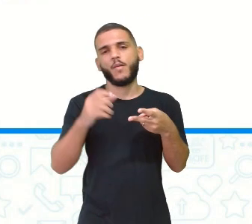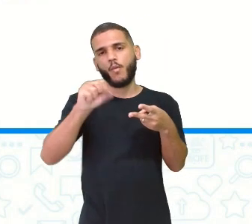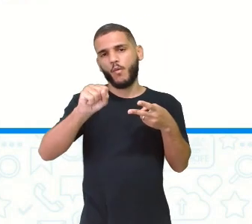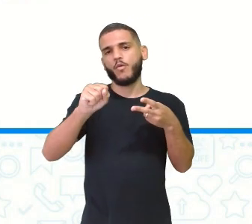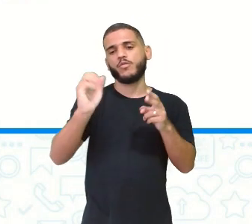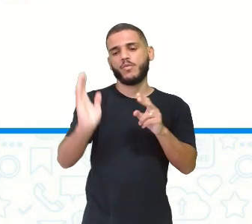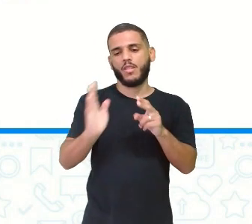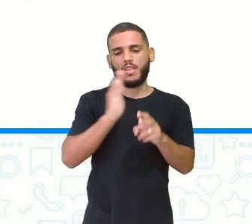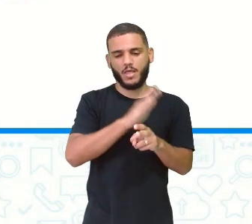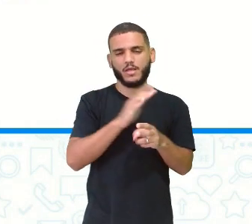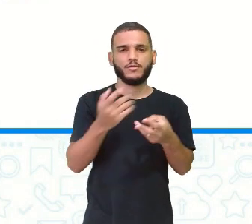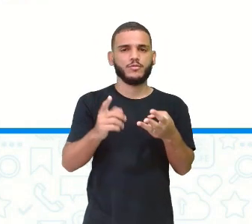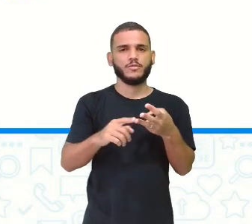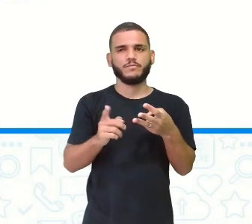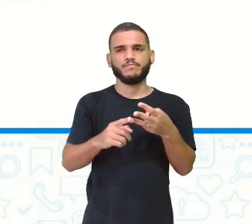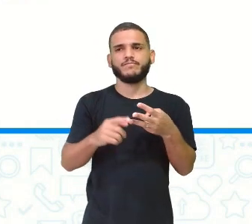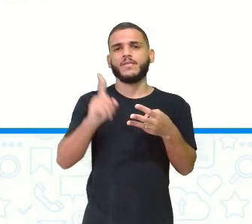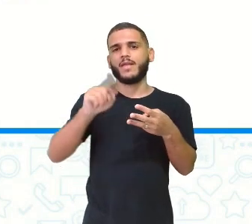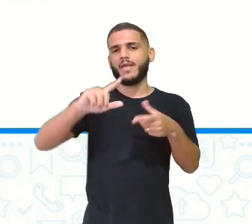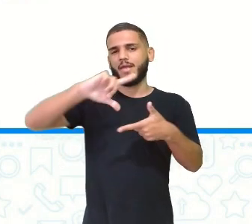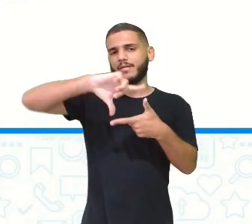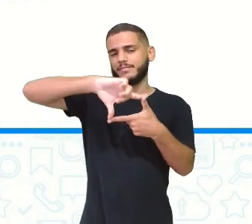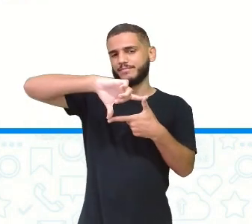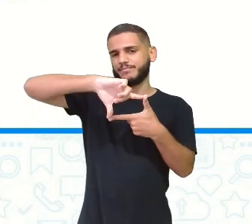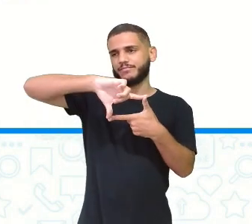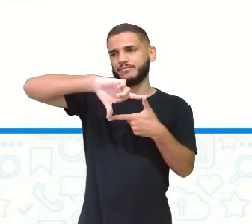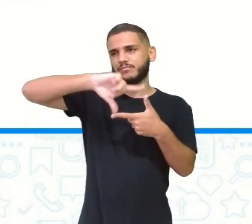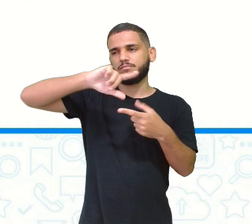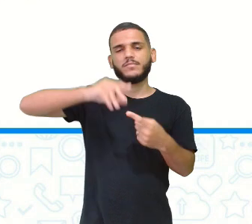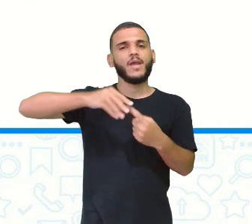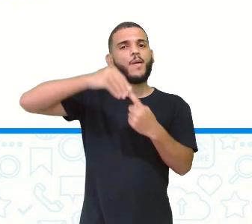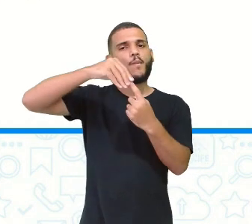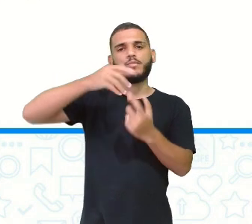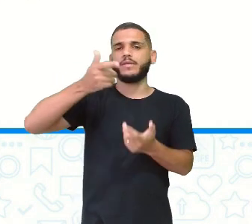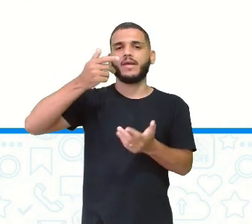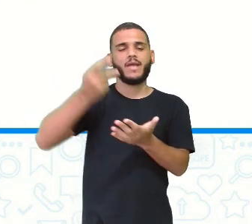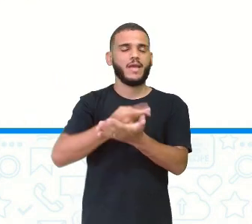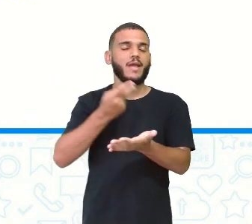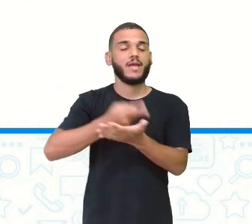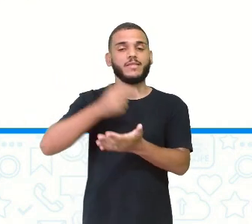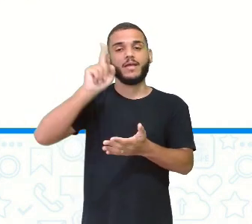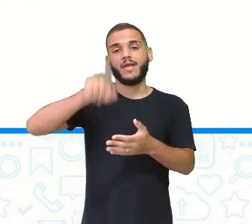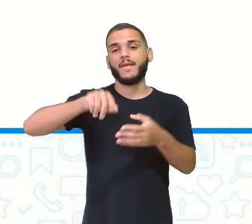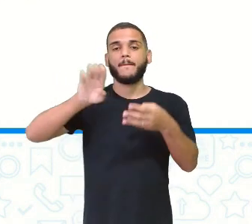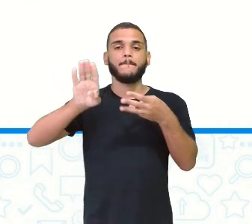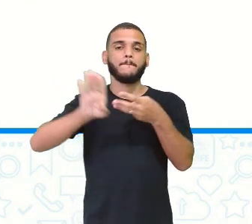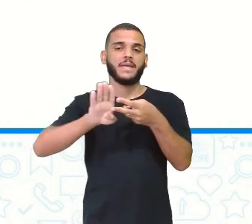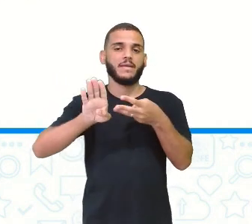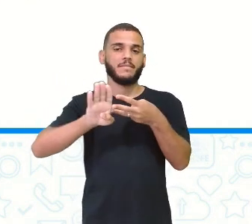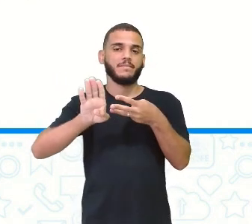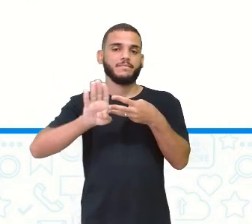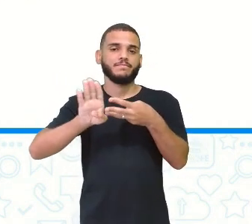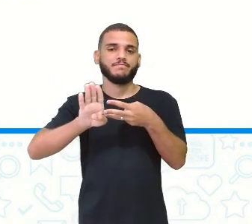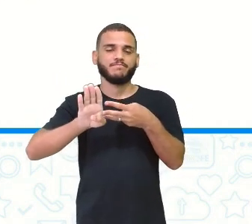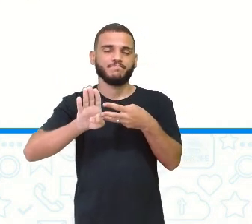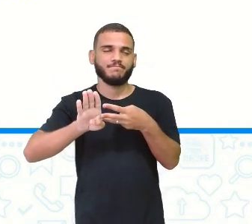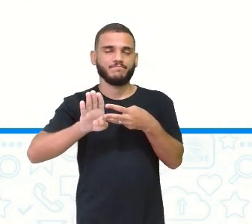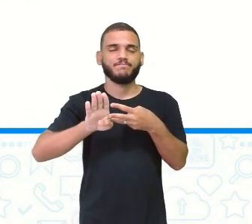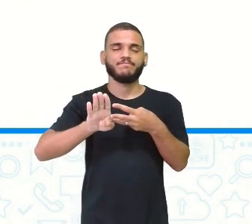C, suas faces são retangulares. A única que não corresponde é a letra B, que a gente viu,